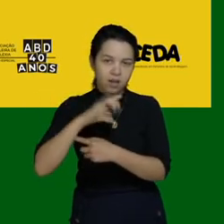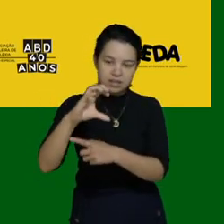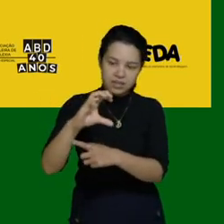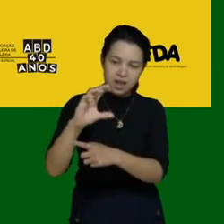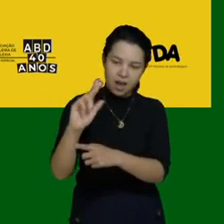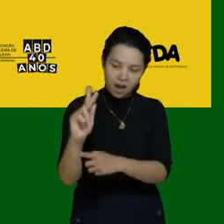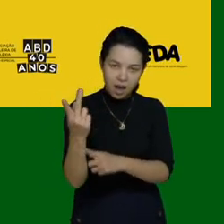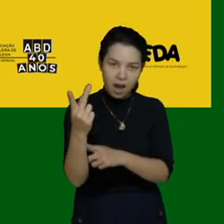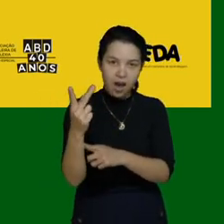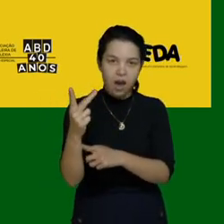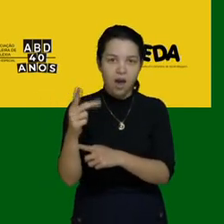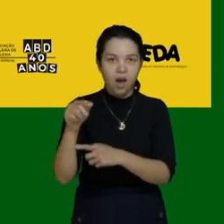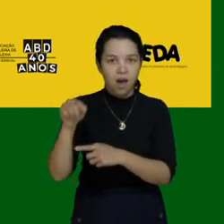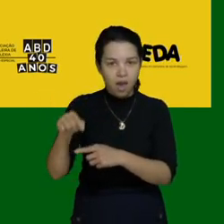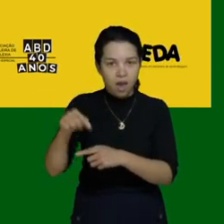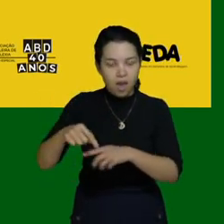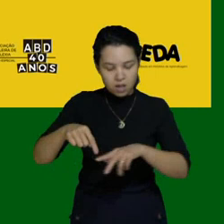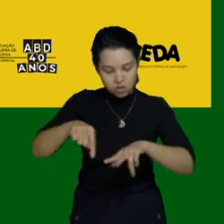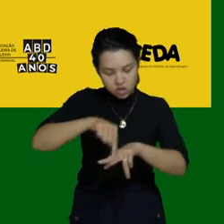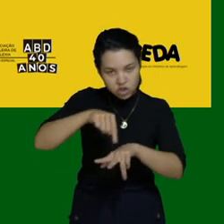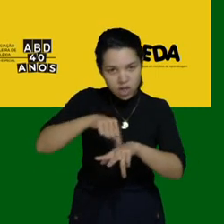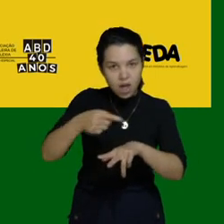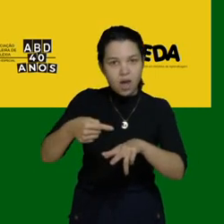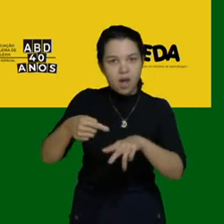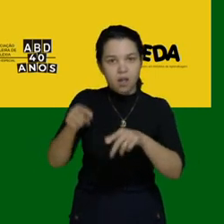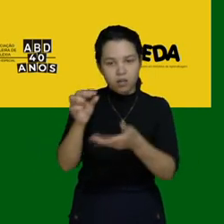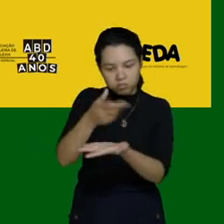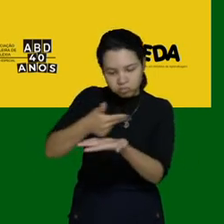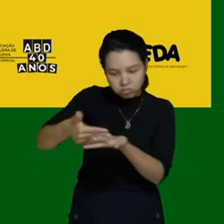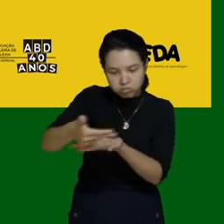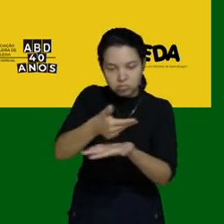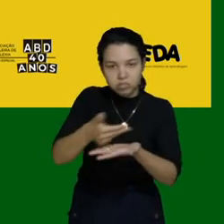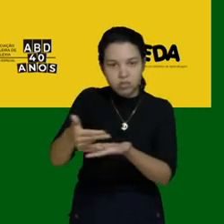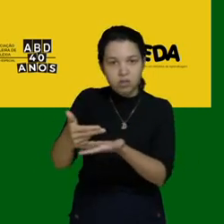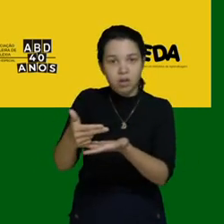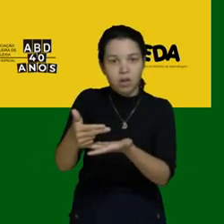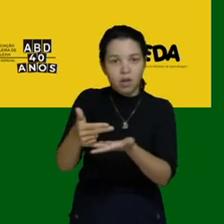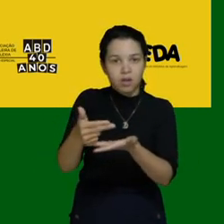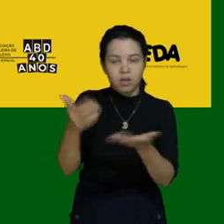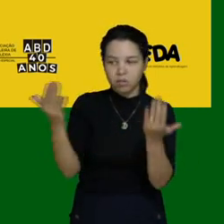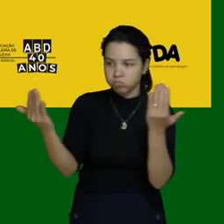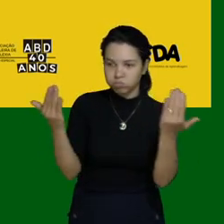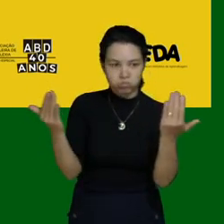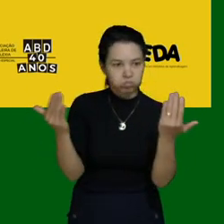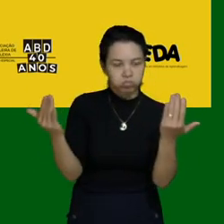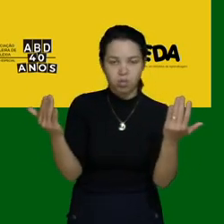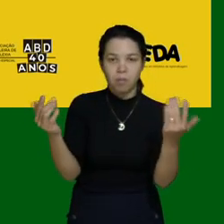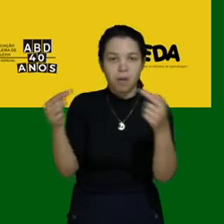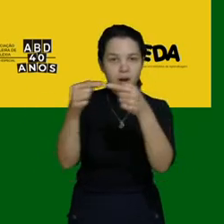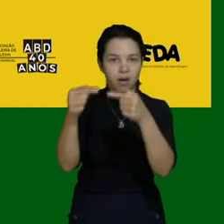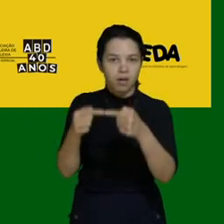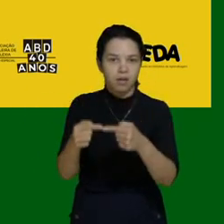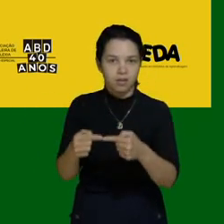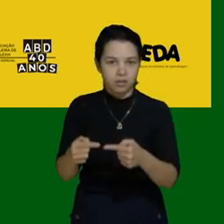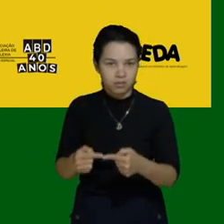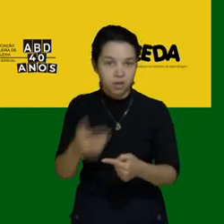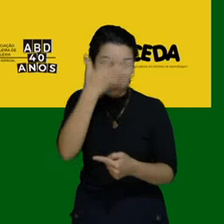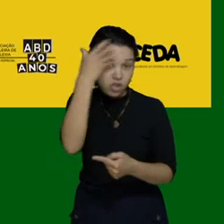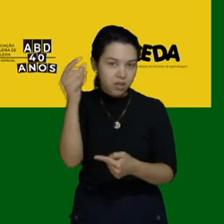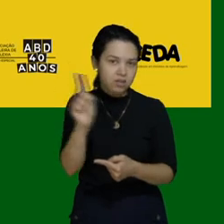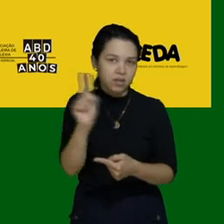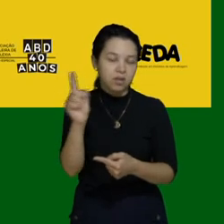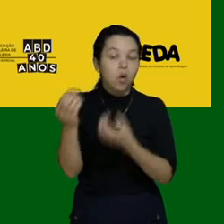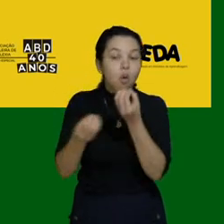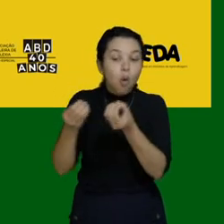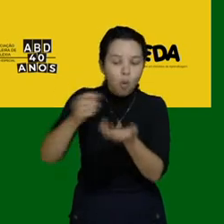né o chinelinho então eles fazem muit associações para não esquecer a ortografia que é super importante